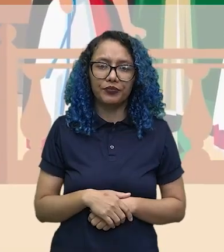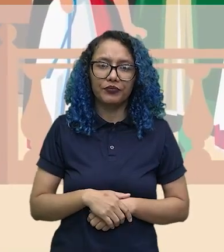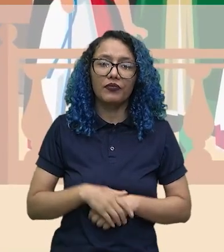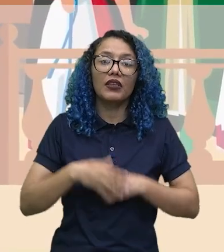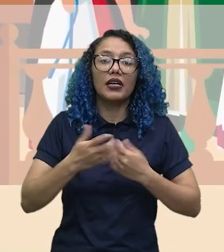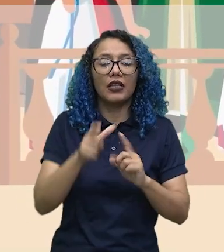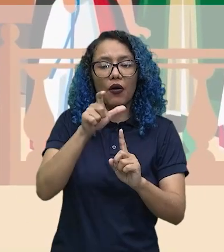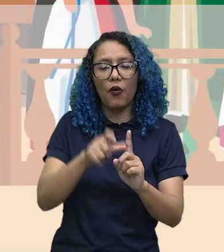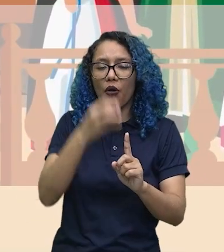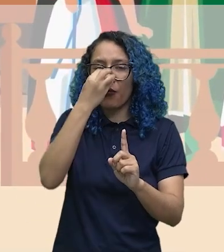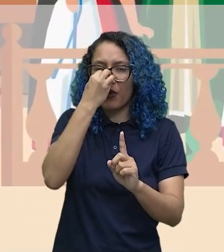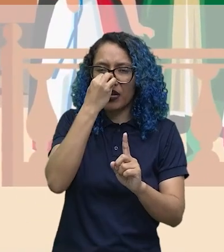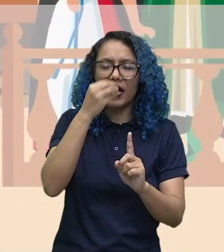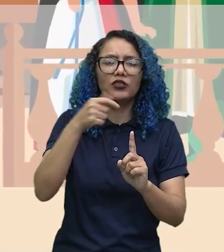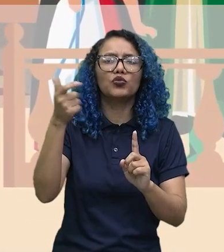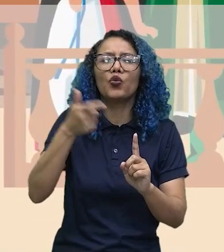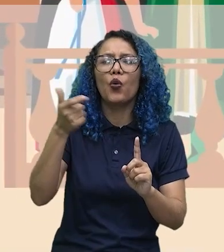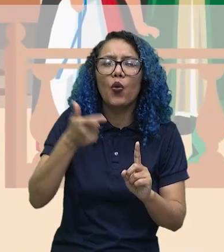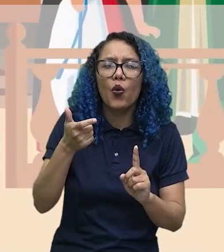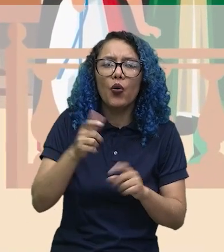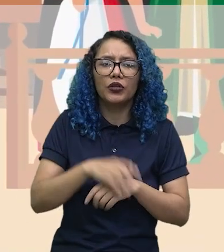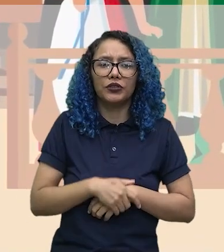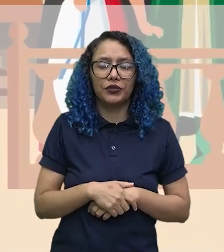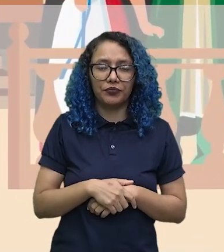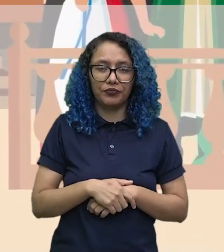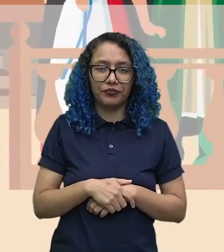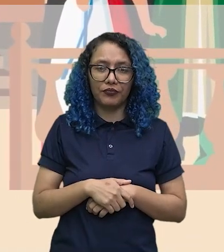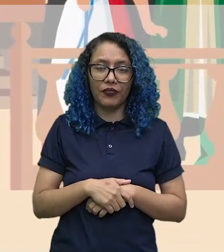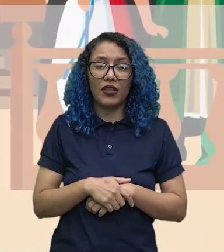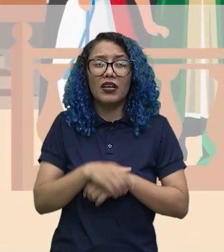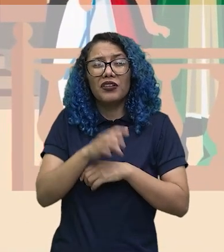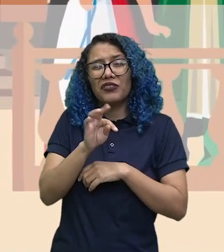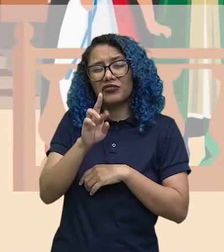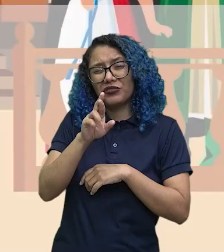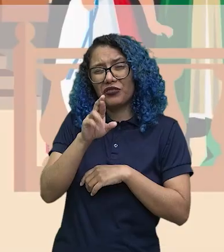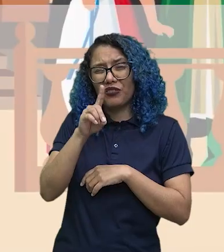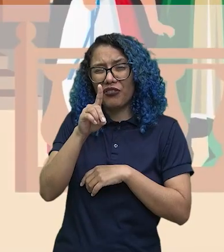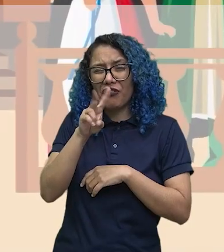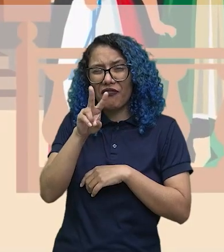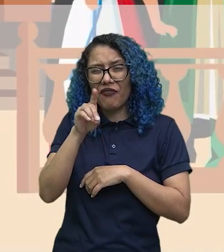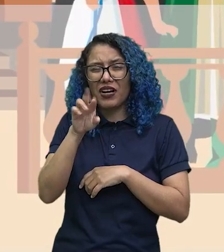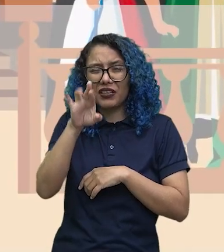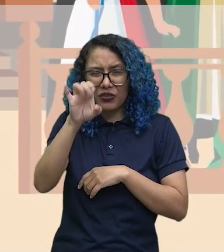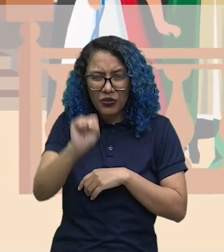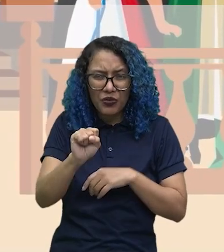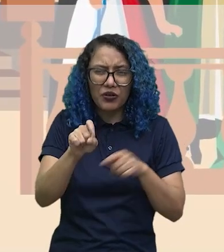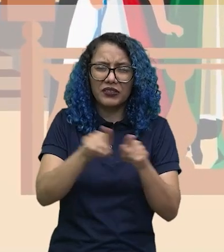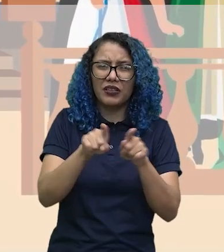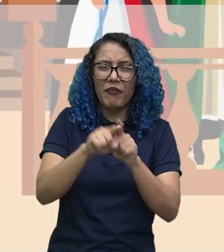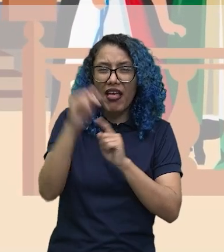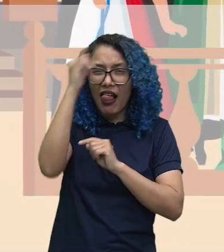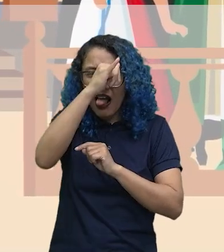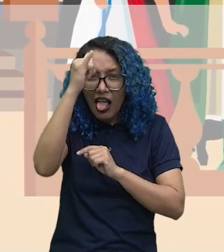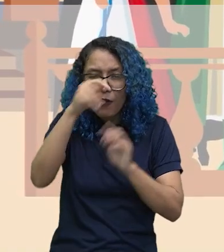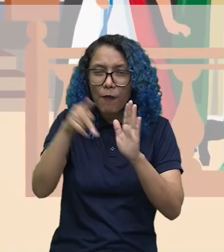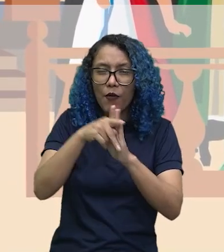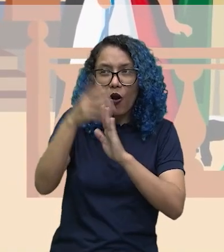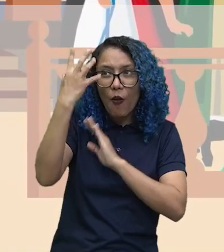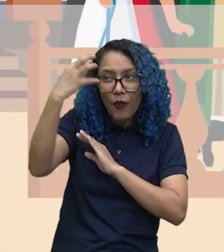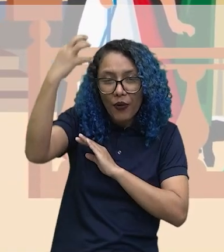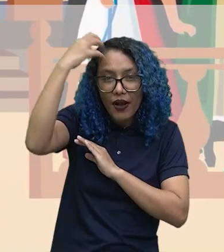Durante a Idade Média, o papel do palhaço encontrou expressão nos trovadores, jograis e bobos da